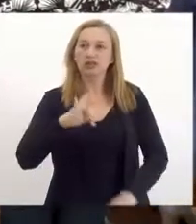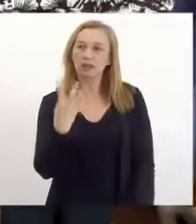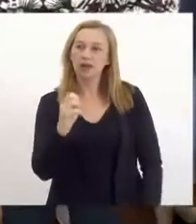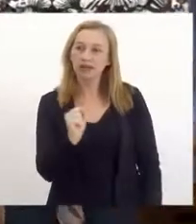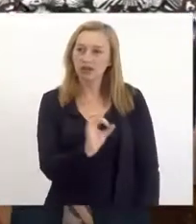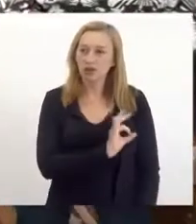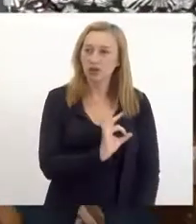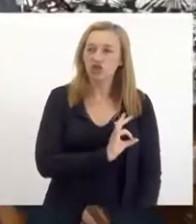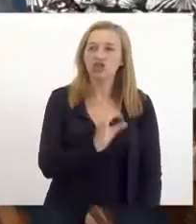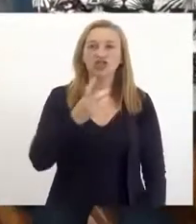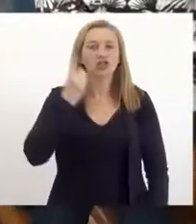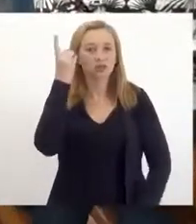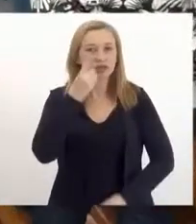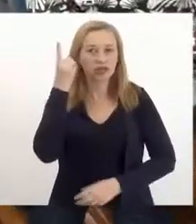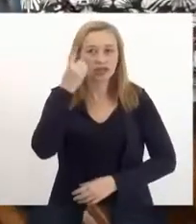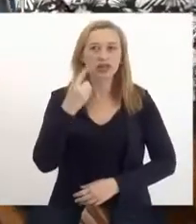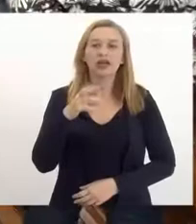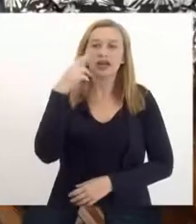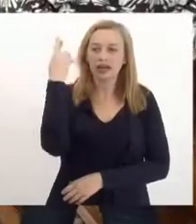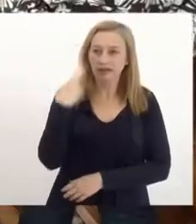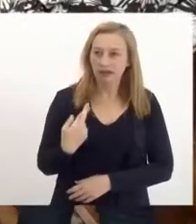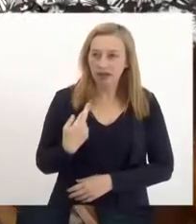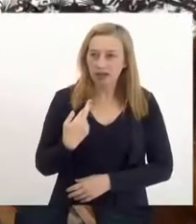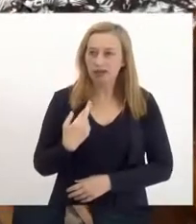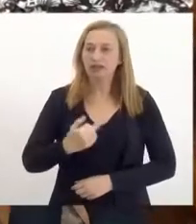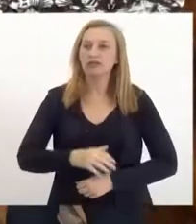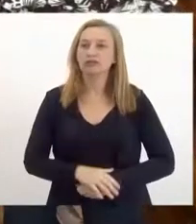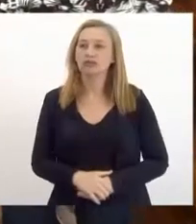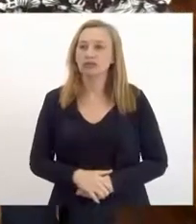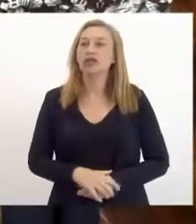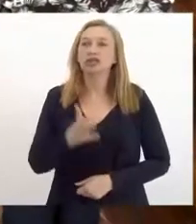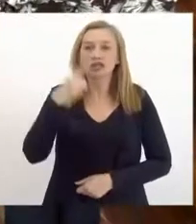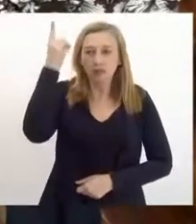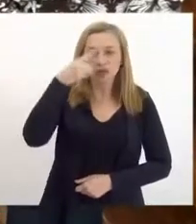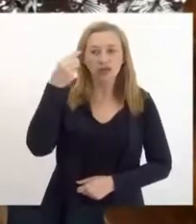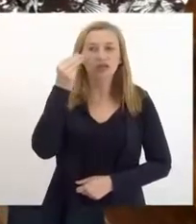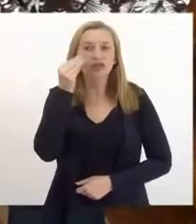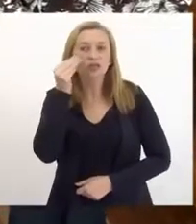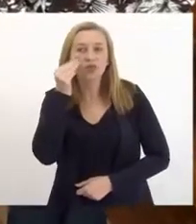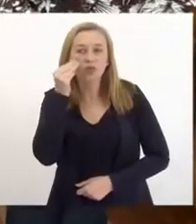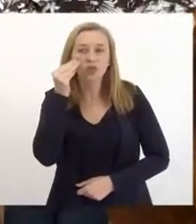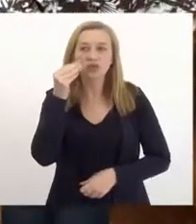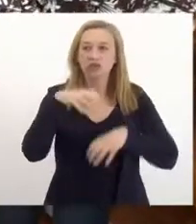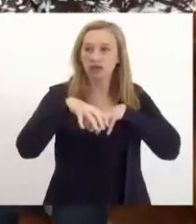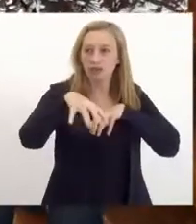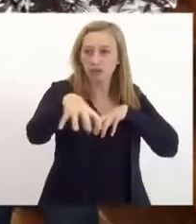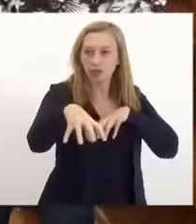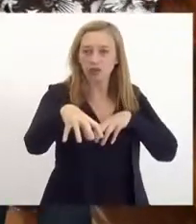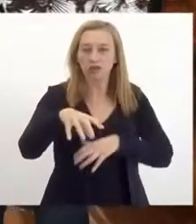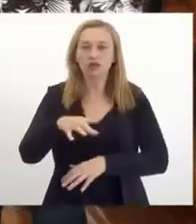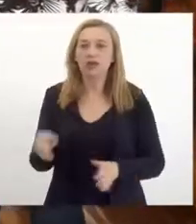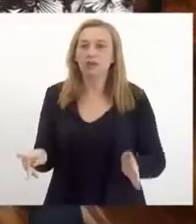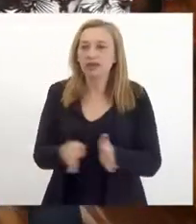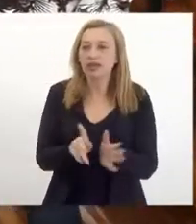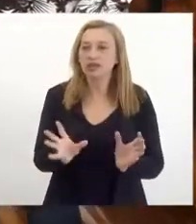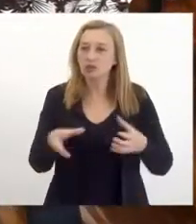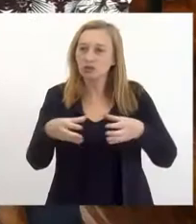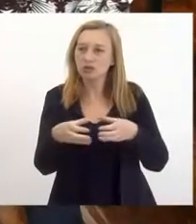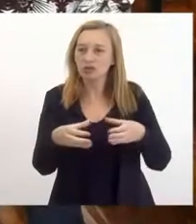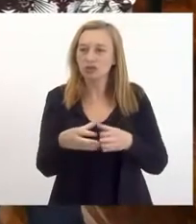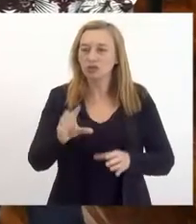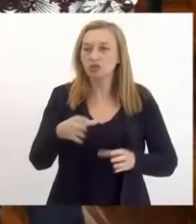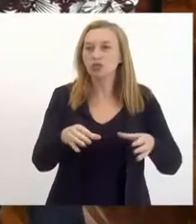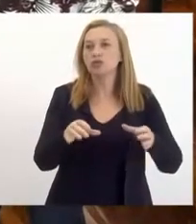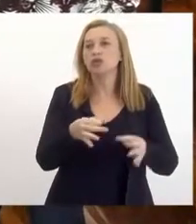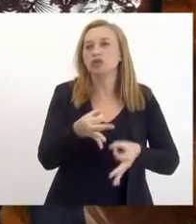Rocha, deputada Renata Souza, deputada Mônica Francisco, remotamente, que é membro da Comissão de